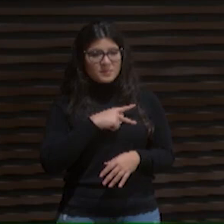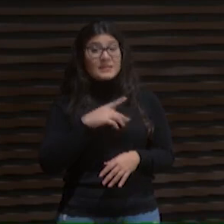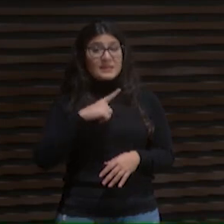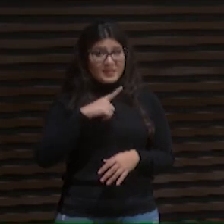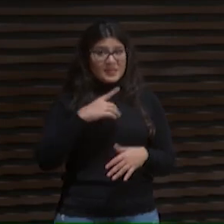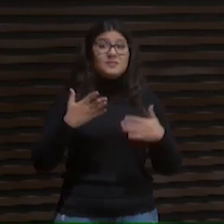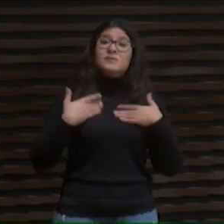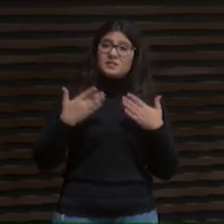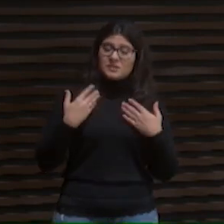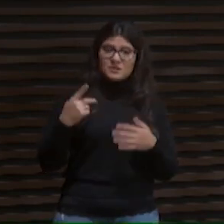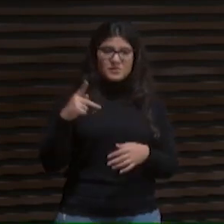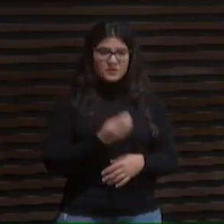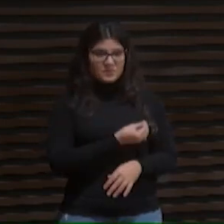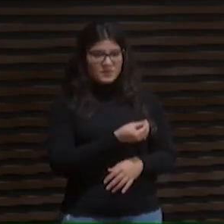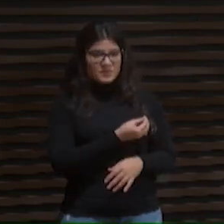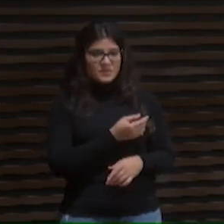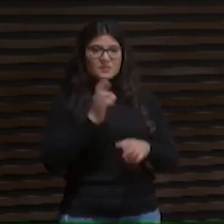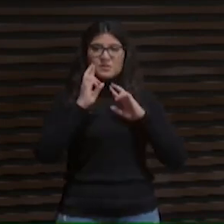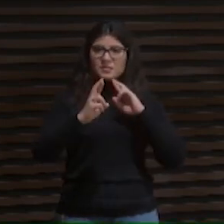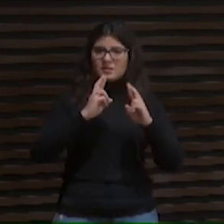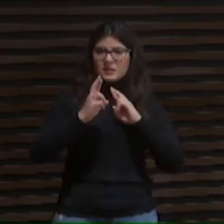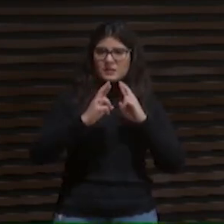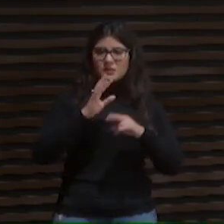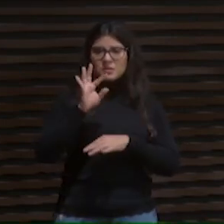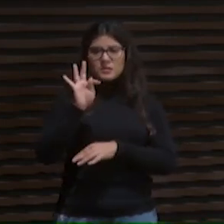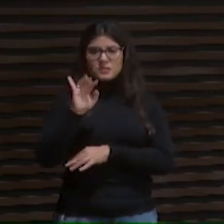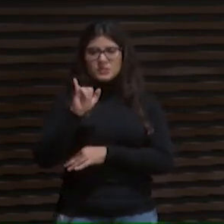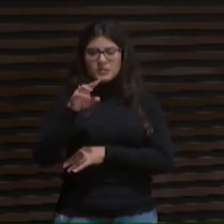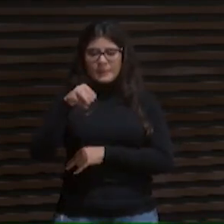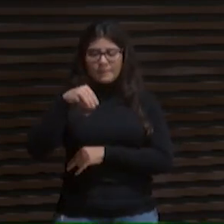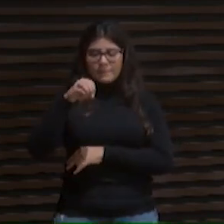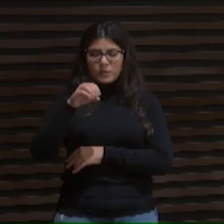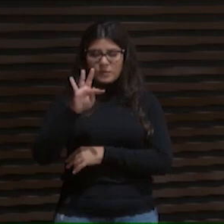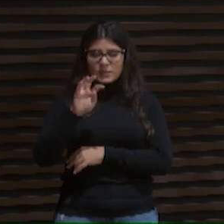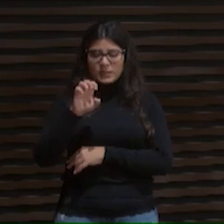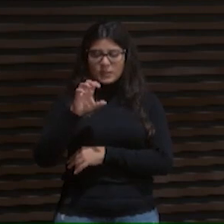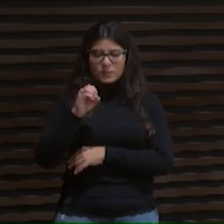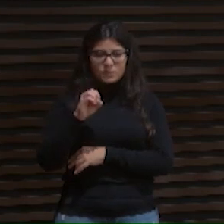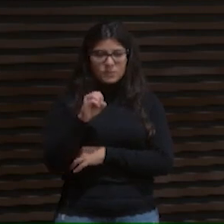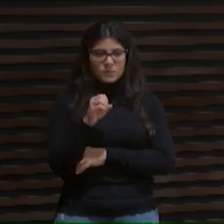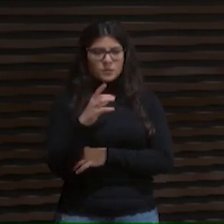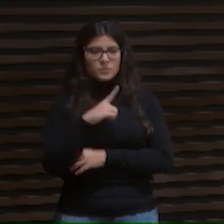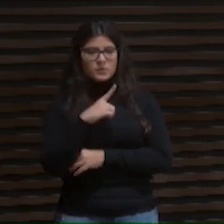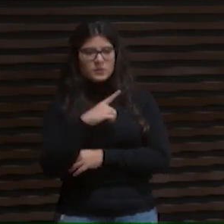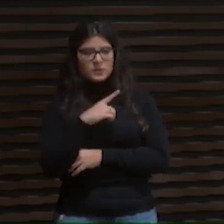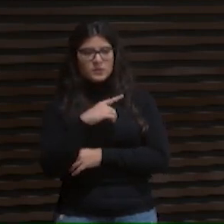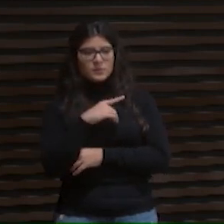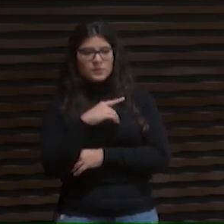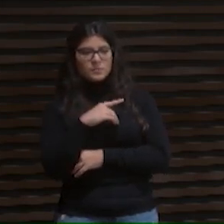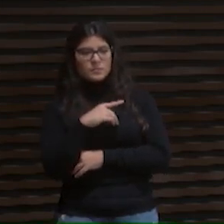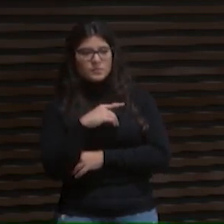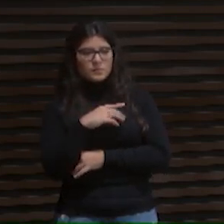Nós podemos ver o relacionamento dele com Timóteo, em que ele tem um afeto